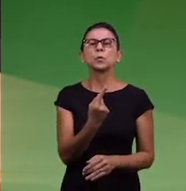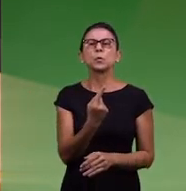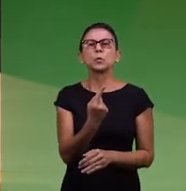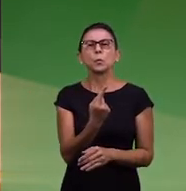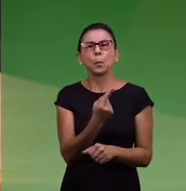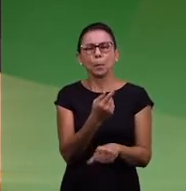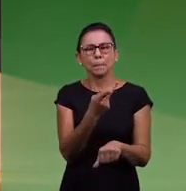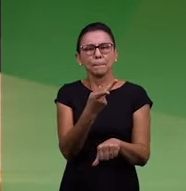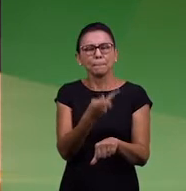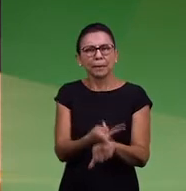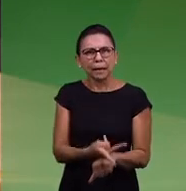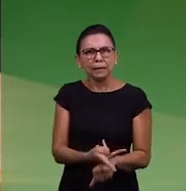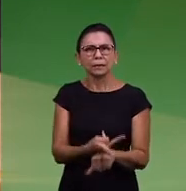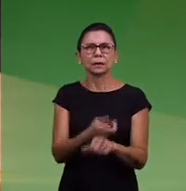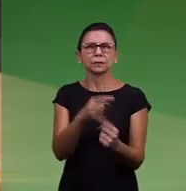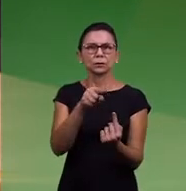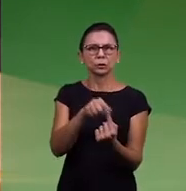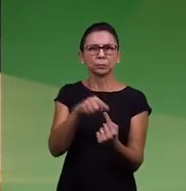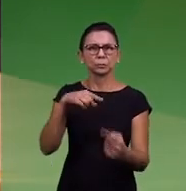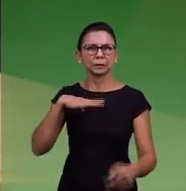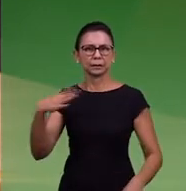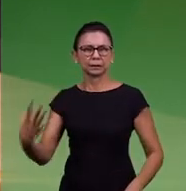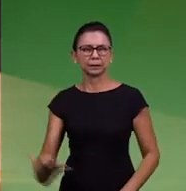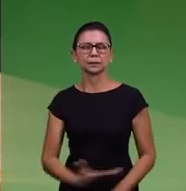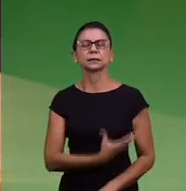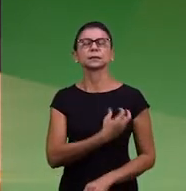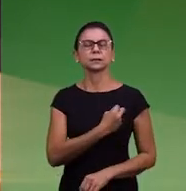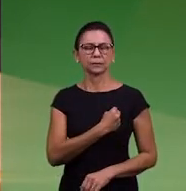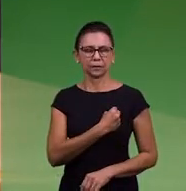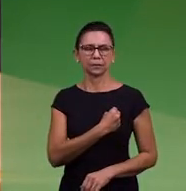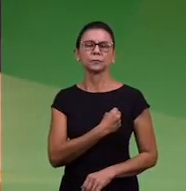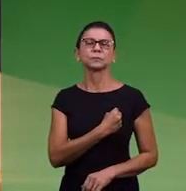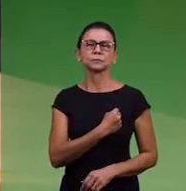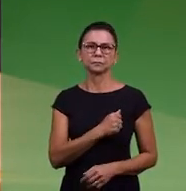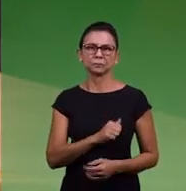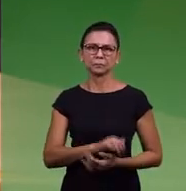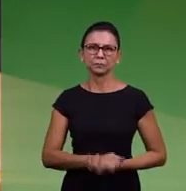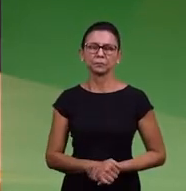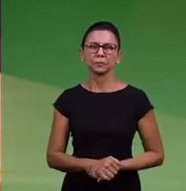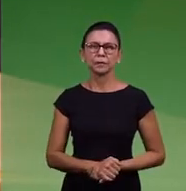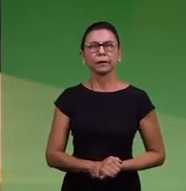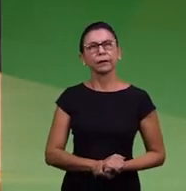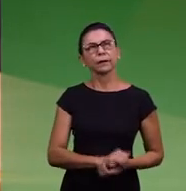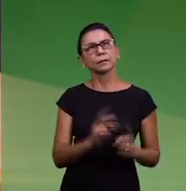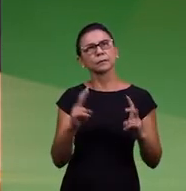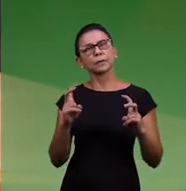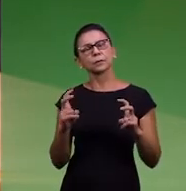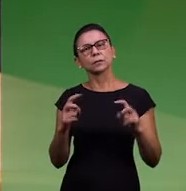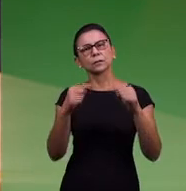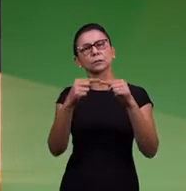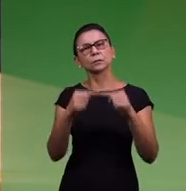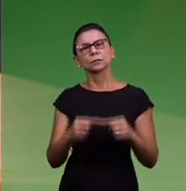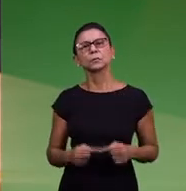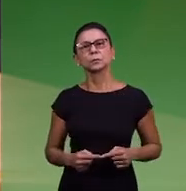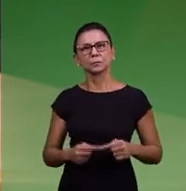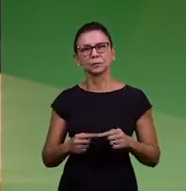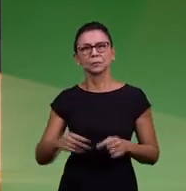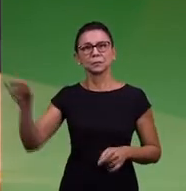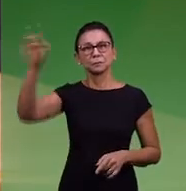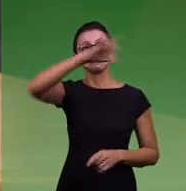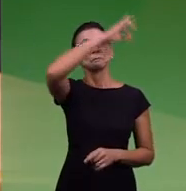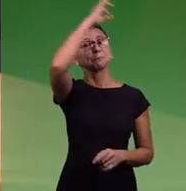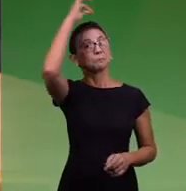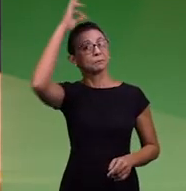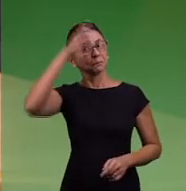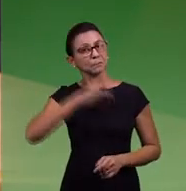Prata ali significa salvação. O sentido é redenção, é salvação. Expressões, por exemplo, relacionadas ao batismo